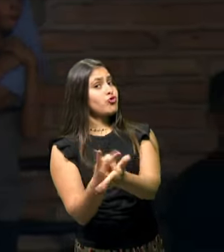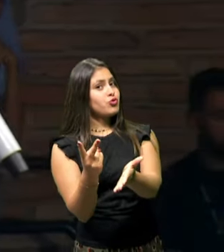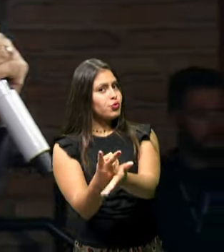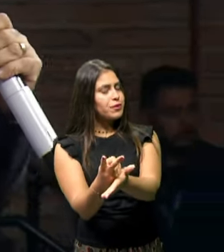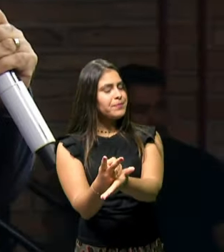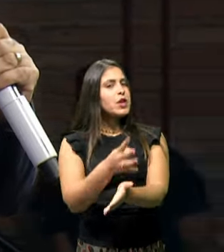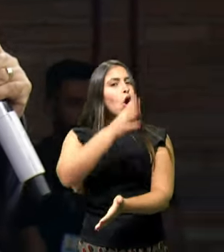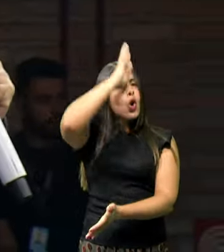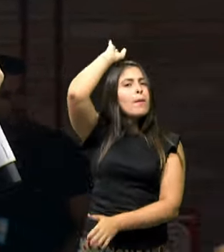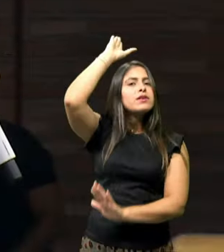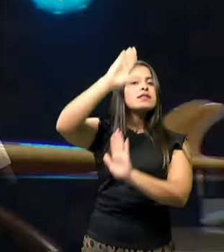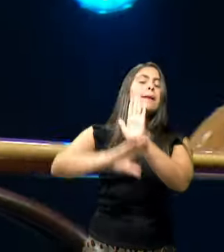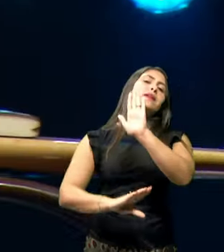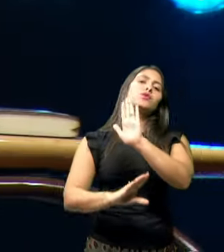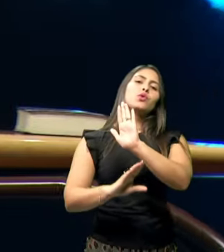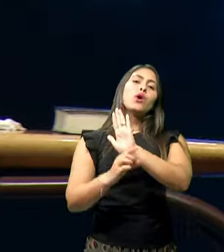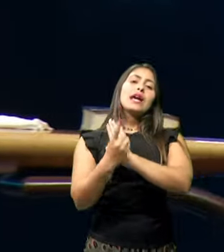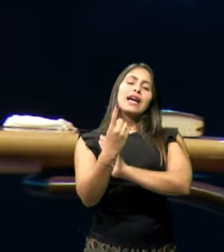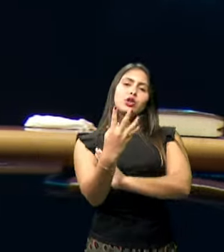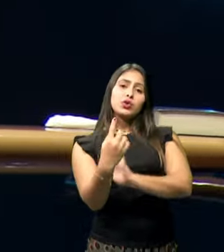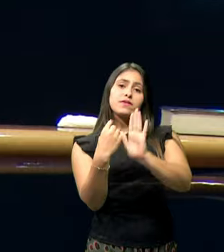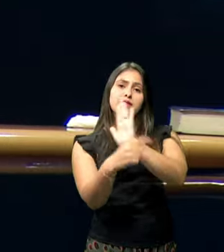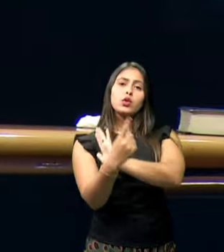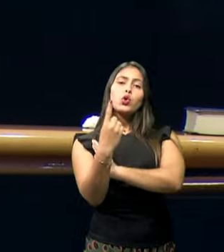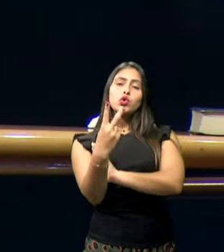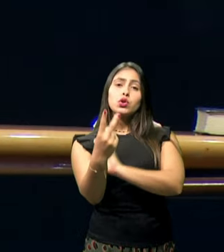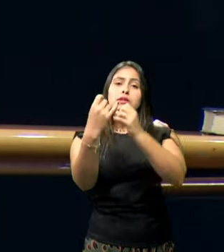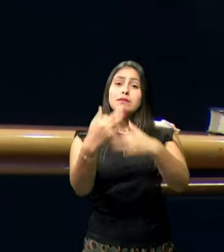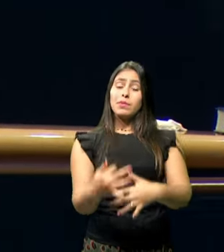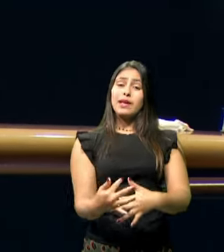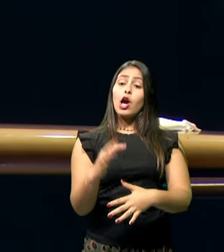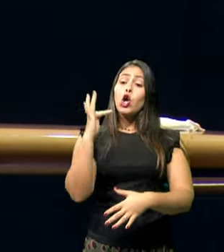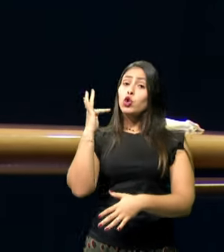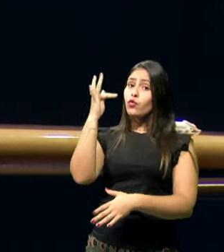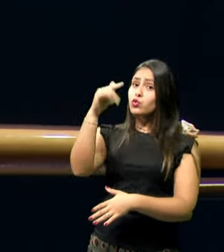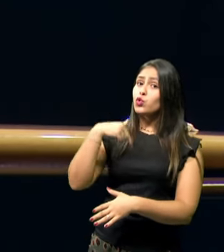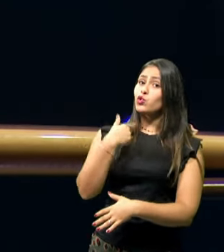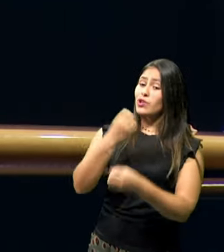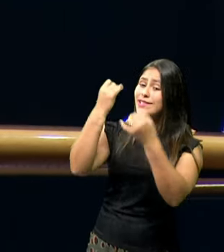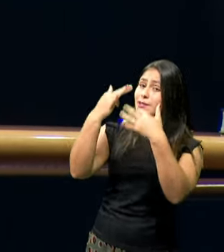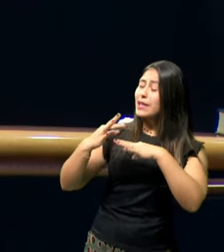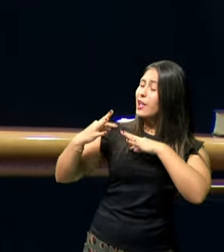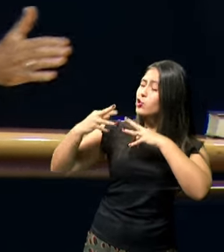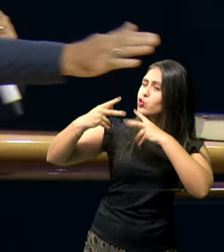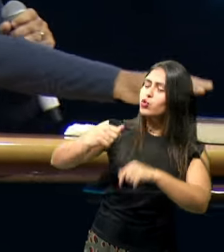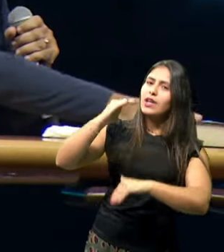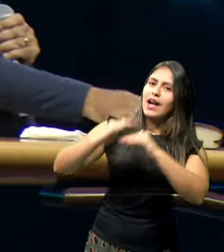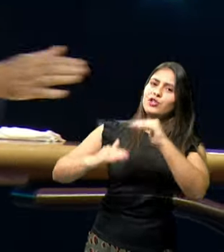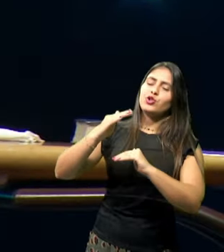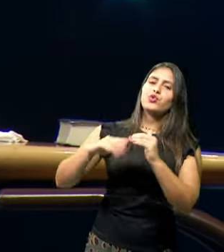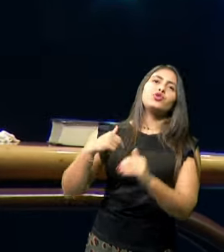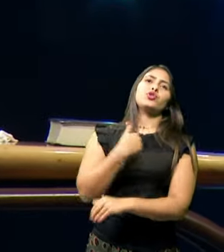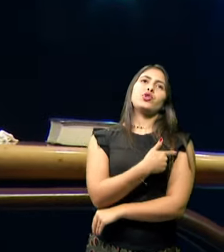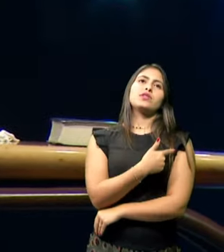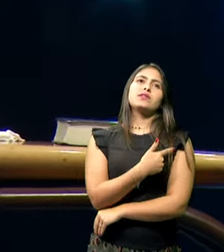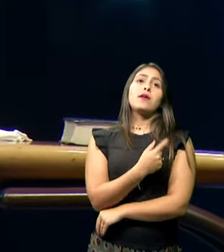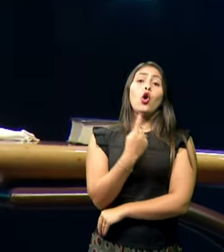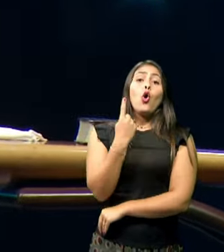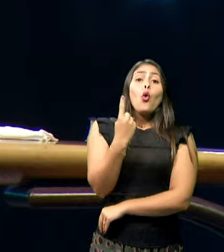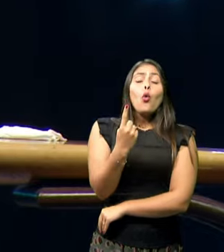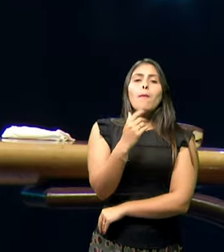Romanos 14, 12 diz que cada um de nós dará conta de si mesmo a Deus. Hebreus 9, 27 diz que o homem está ordenado a morrer uma só vez e